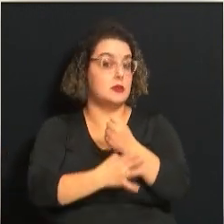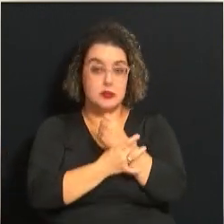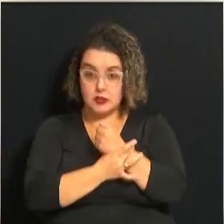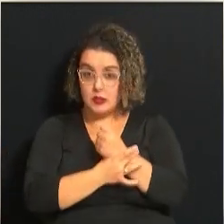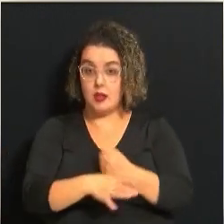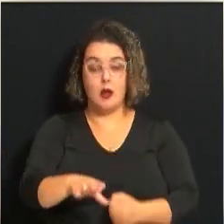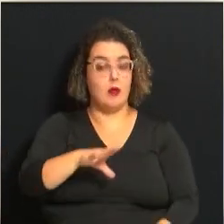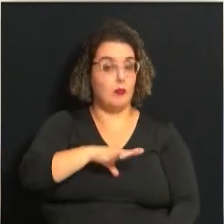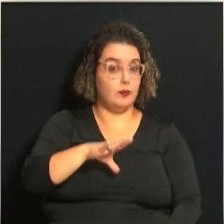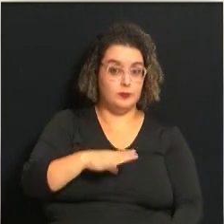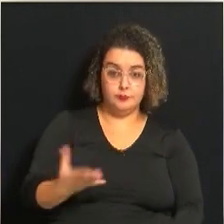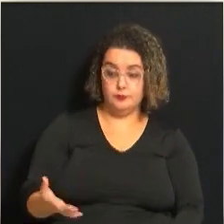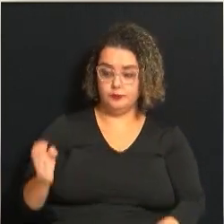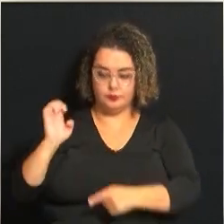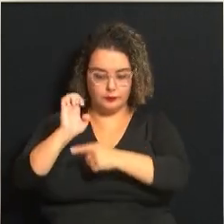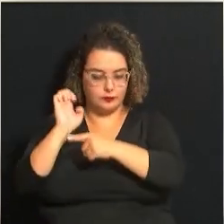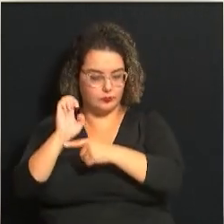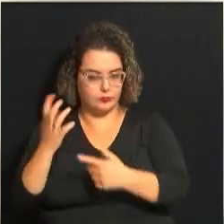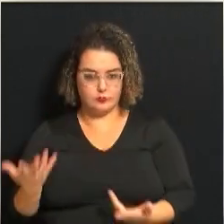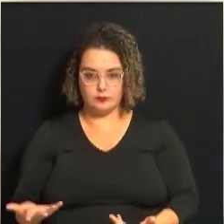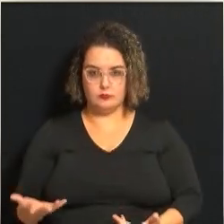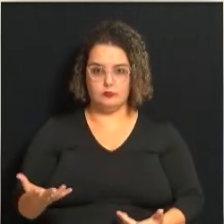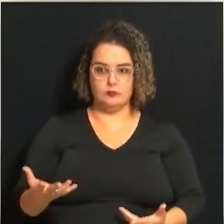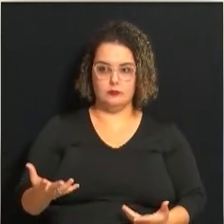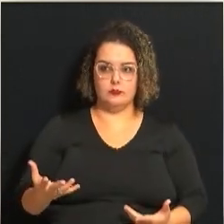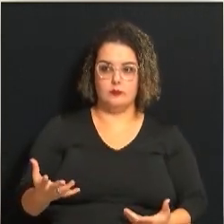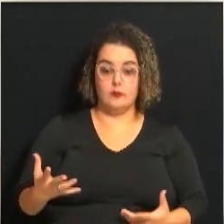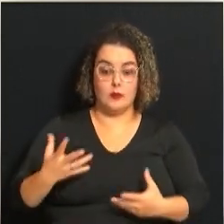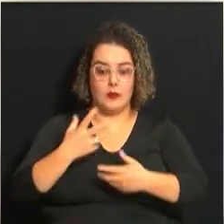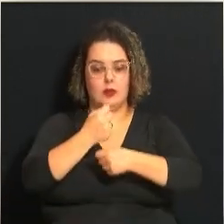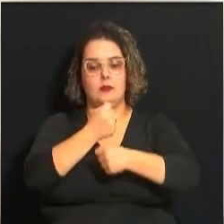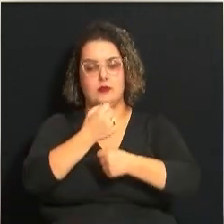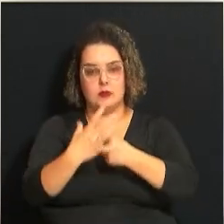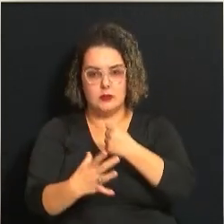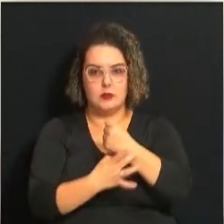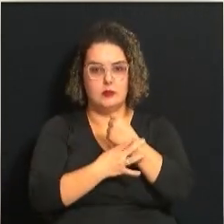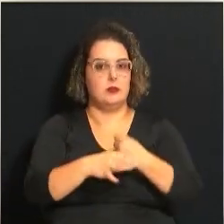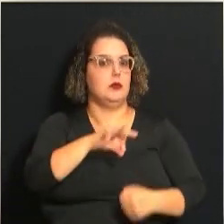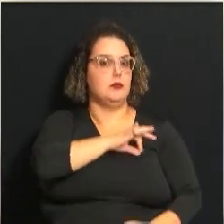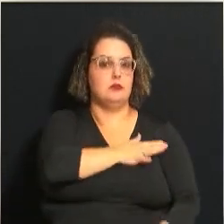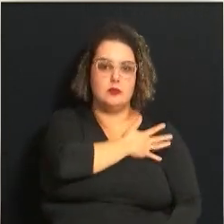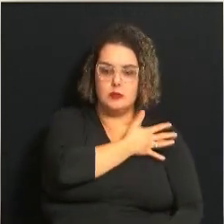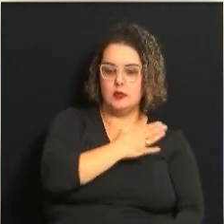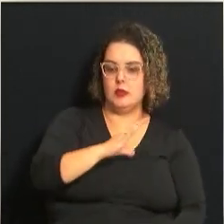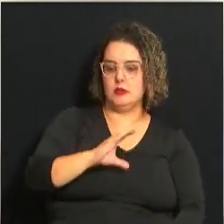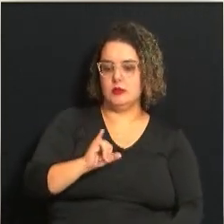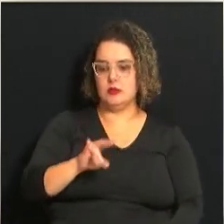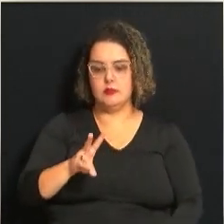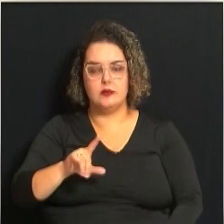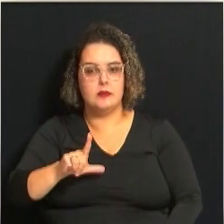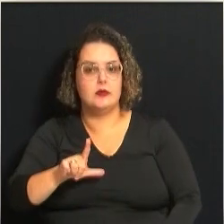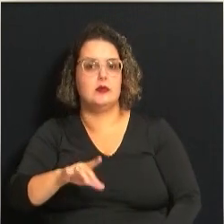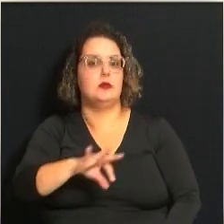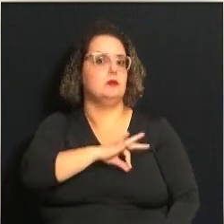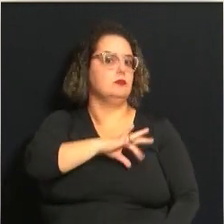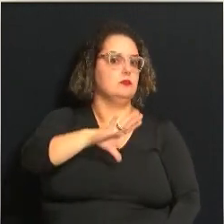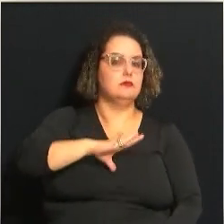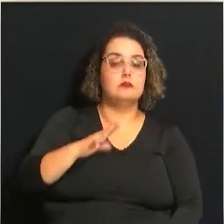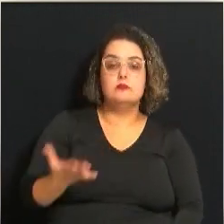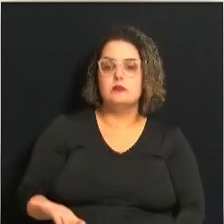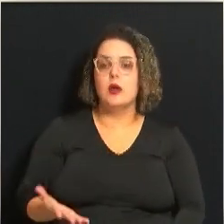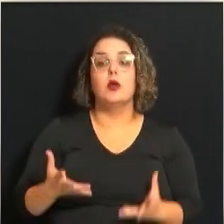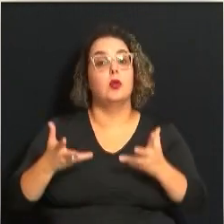município, que seja o Estado, né, as forças de segurança, Polícia Militar, Polícia Civil, Guarda Municipal, todos eles,